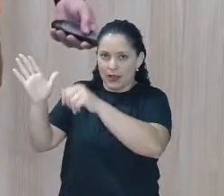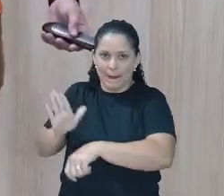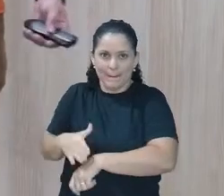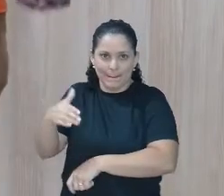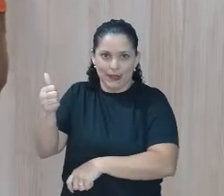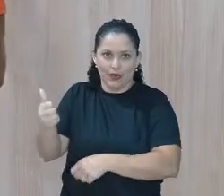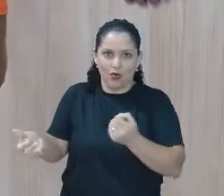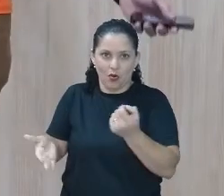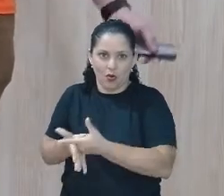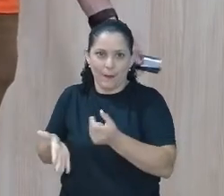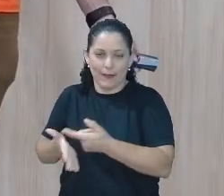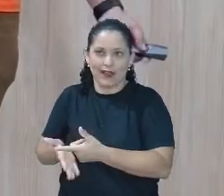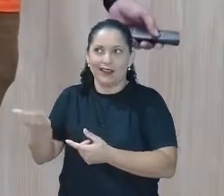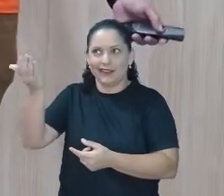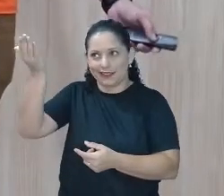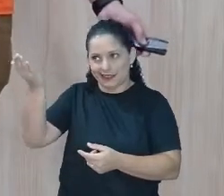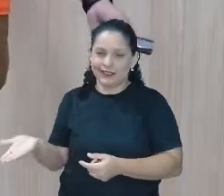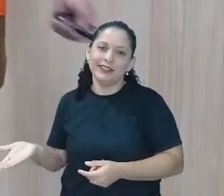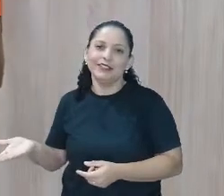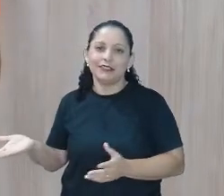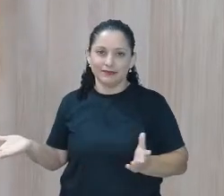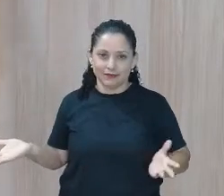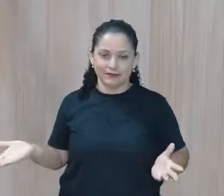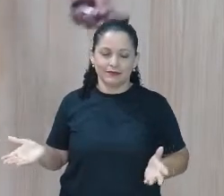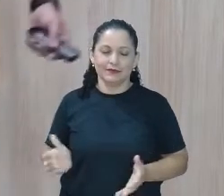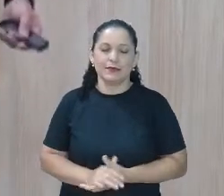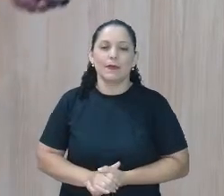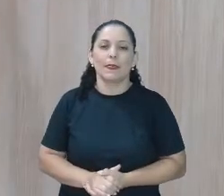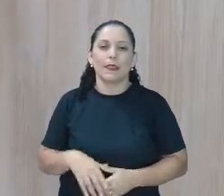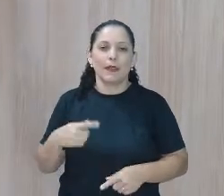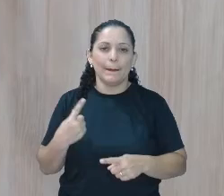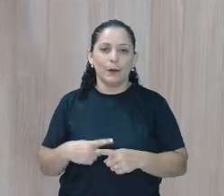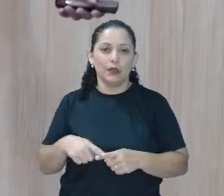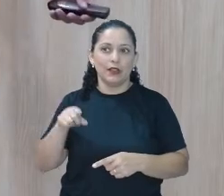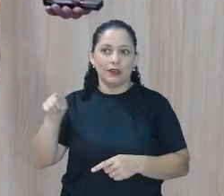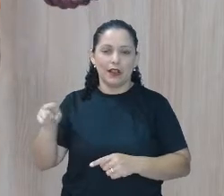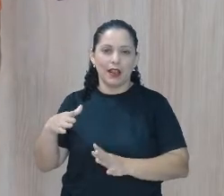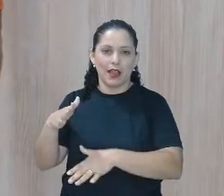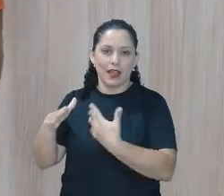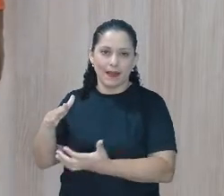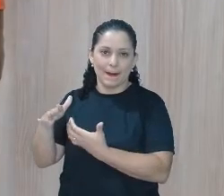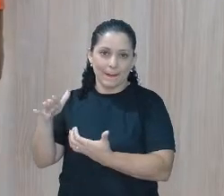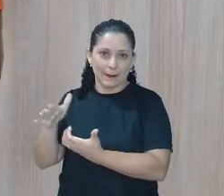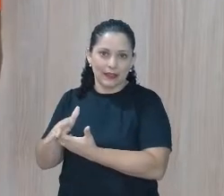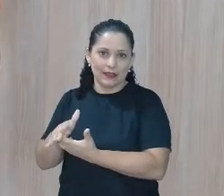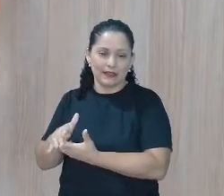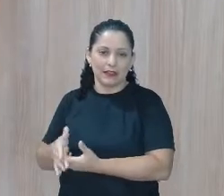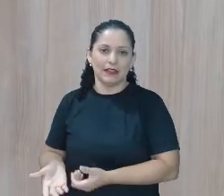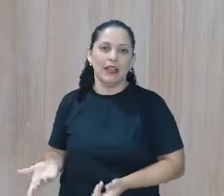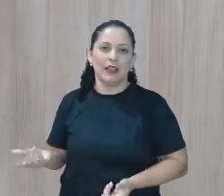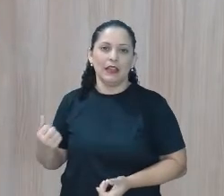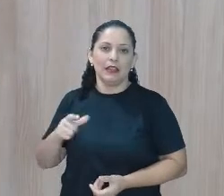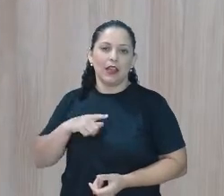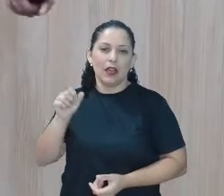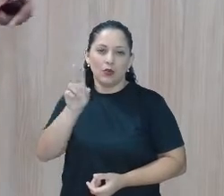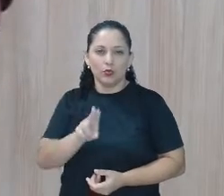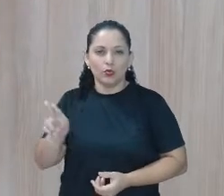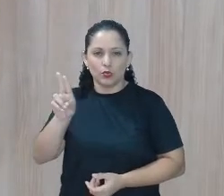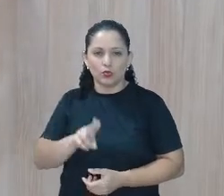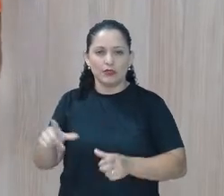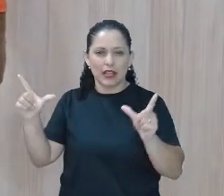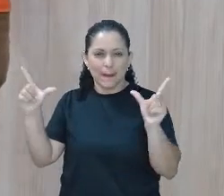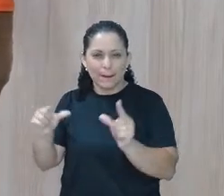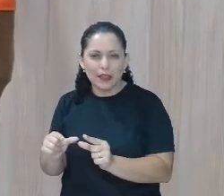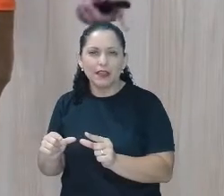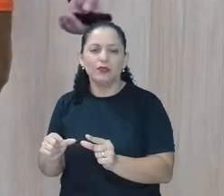mais vantajoso do que levar 5 de 200 gramas, porque a empresa vai estar gastando menos com embalagem,